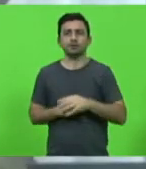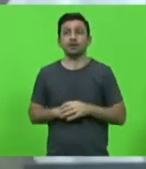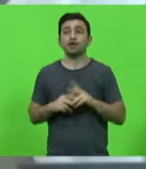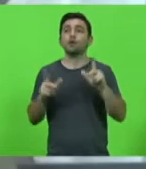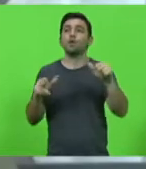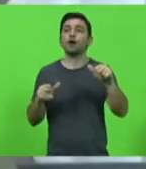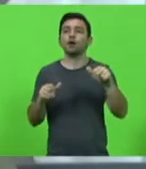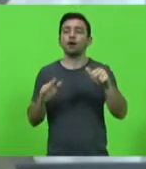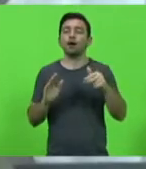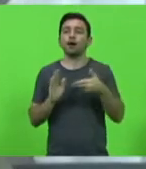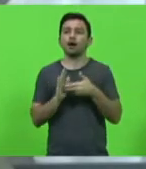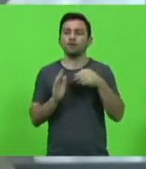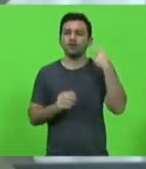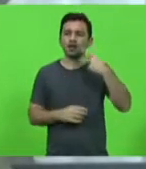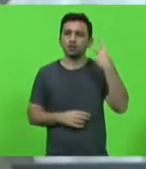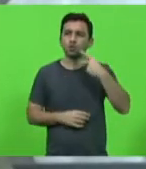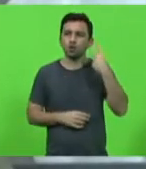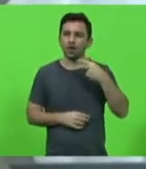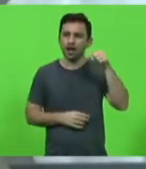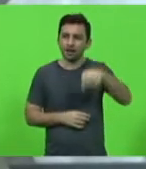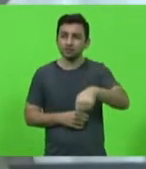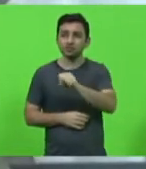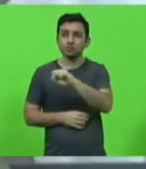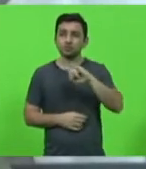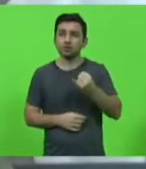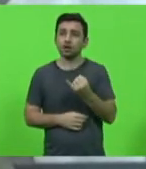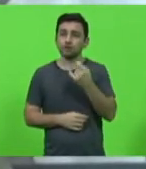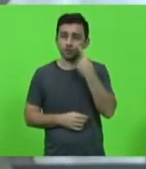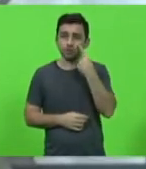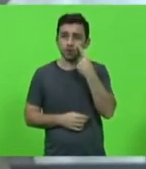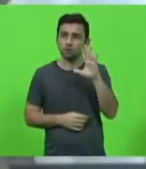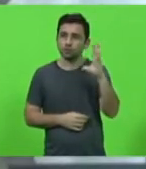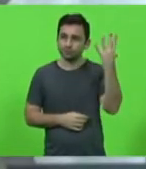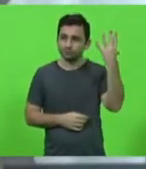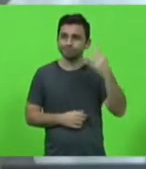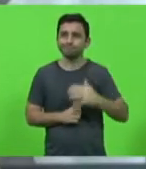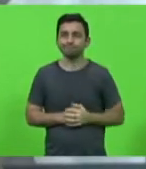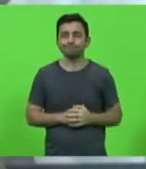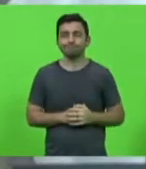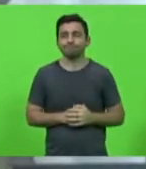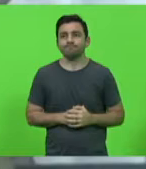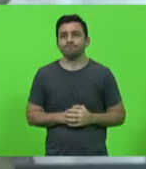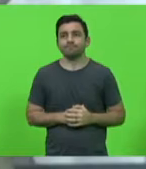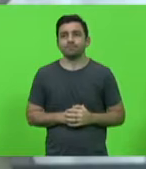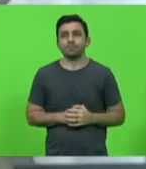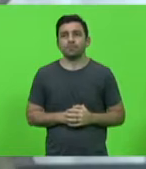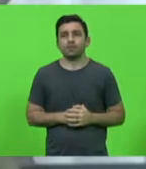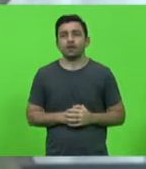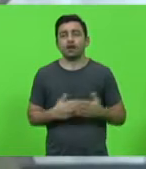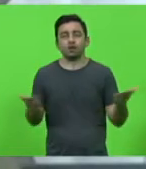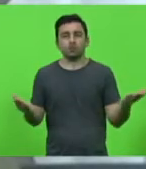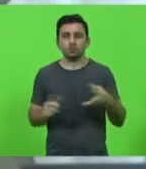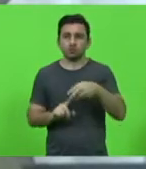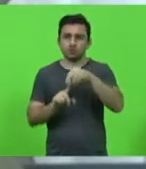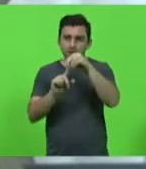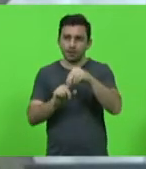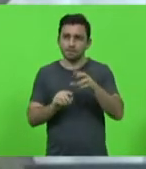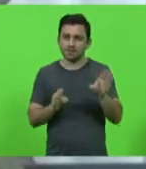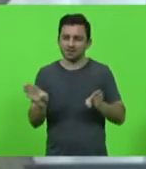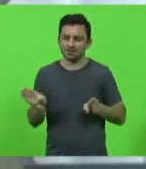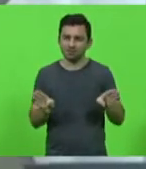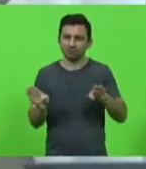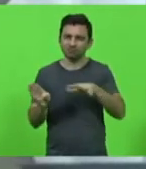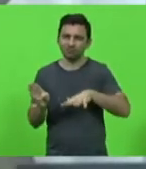de Vereadores de São José, aqui em Santa Catarina. Mas eu quero destacar que nesse período todo, né,